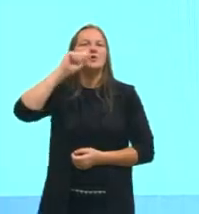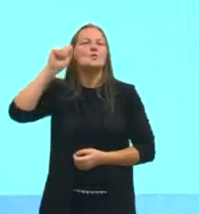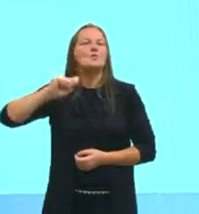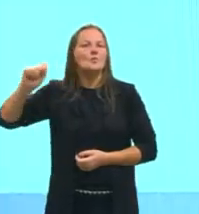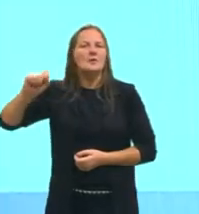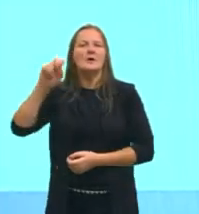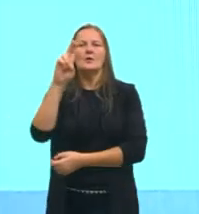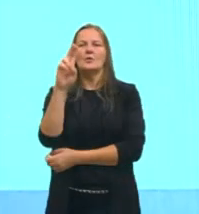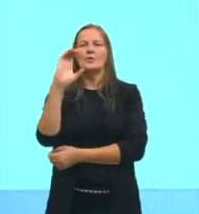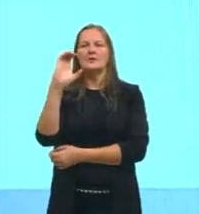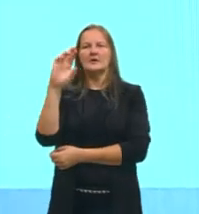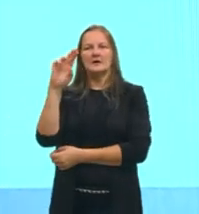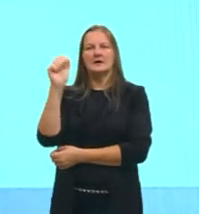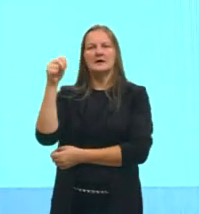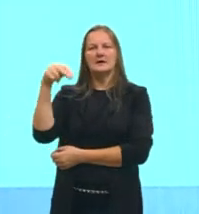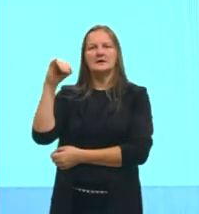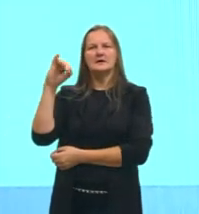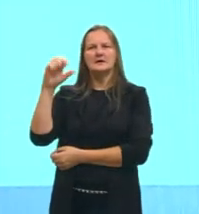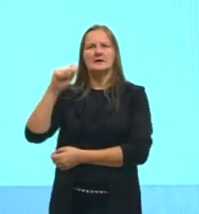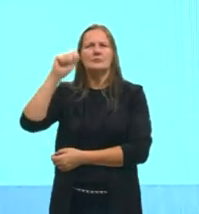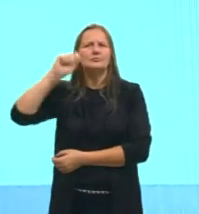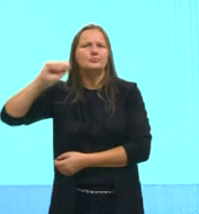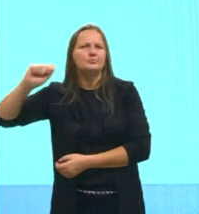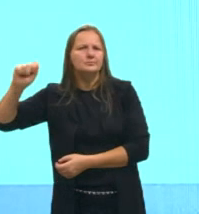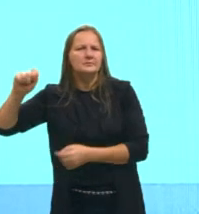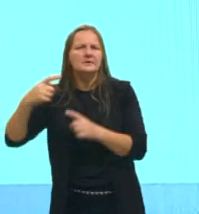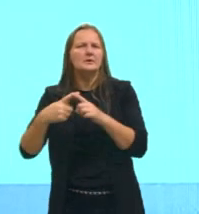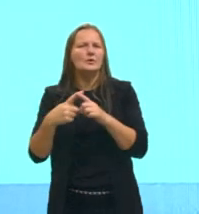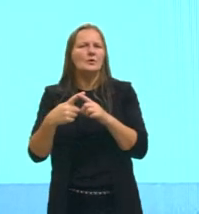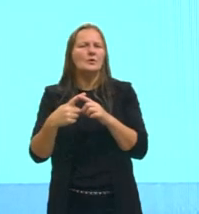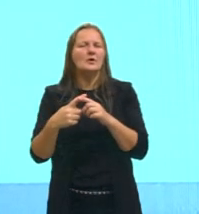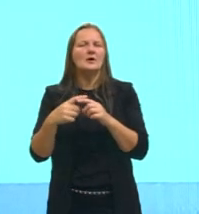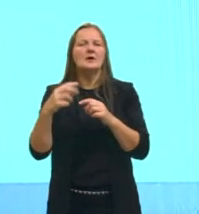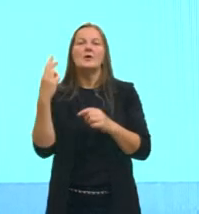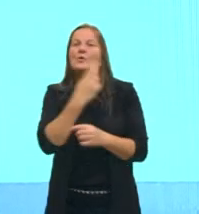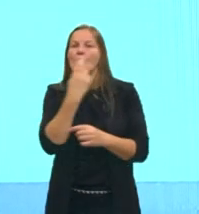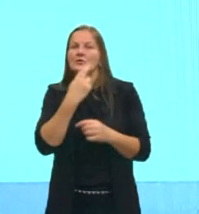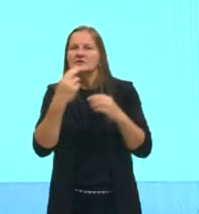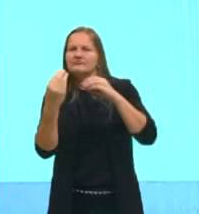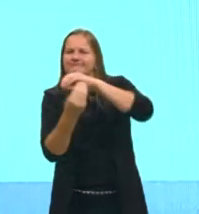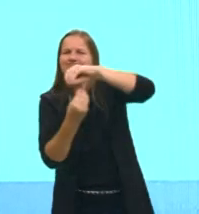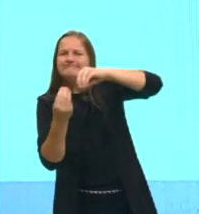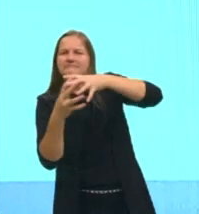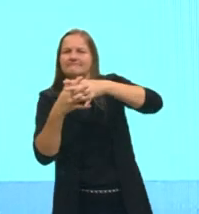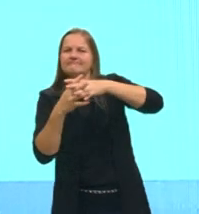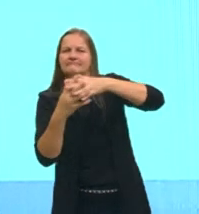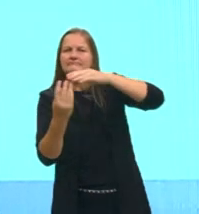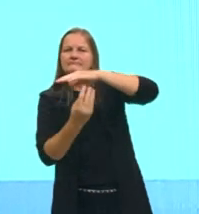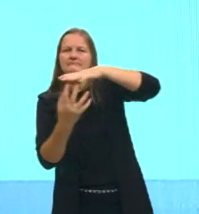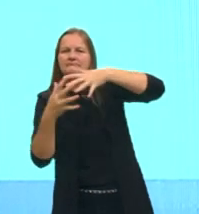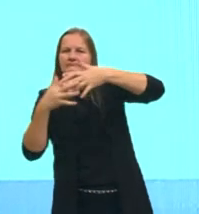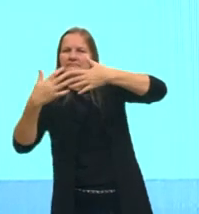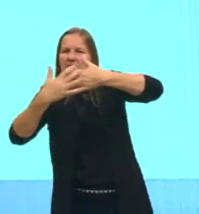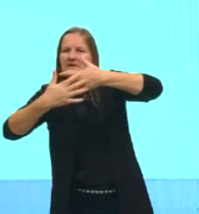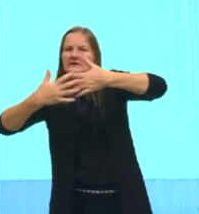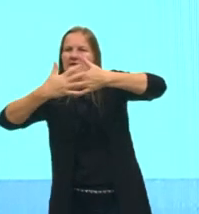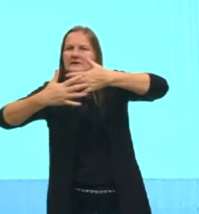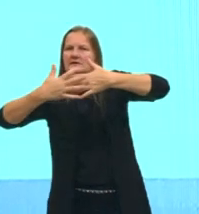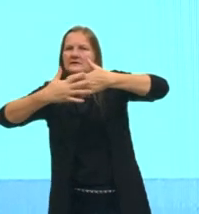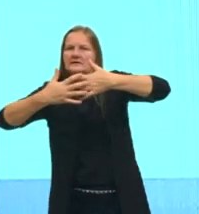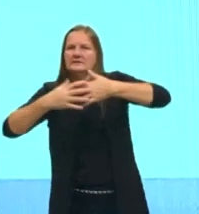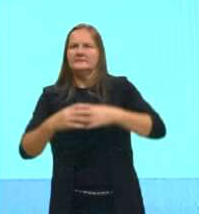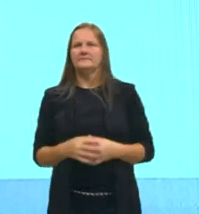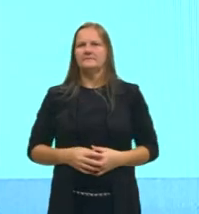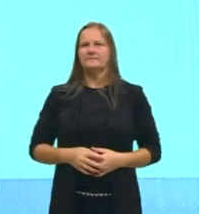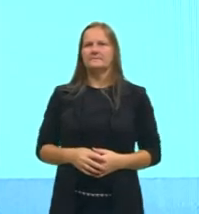né sobreposto aí ao que seria o império Russo a gente vê que Justamente a área da Ucrânia Ok seria